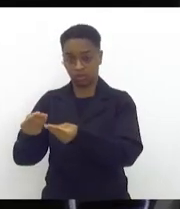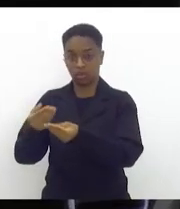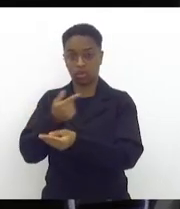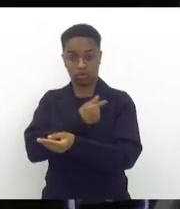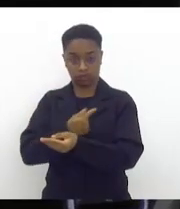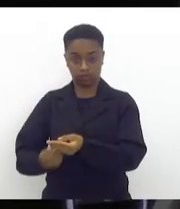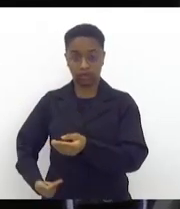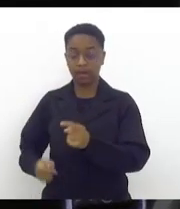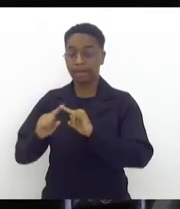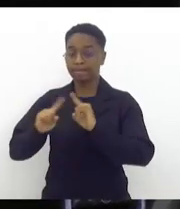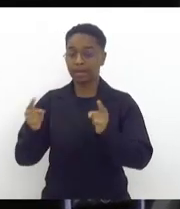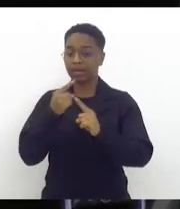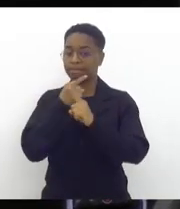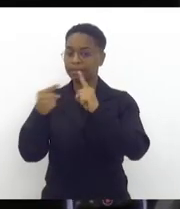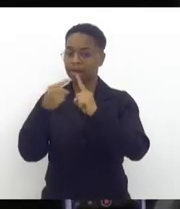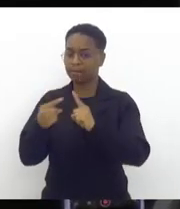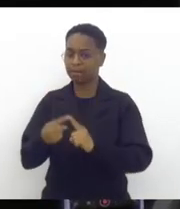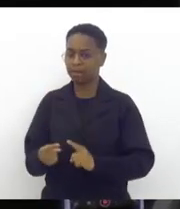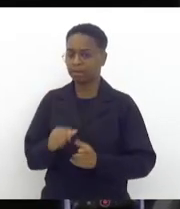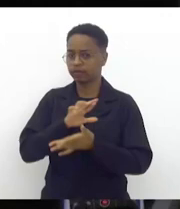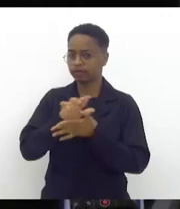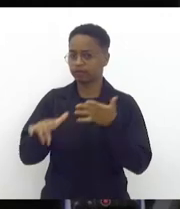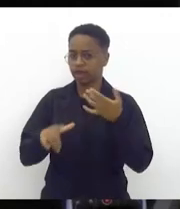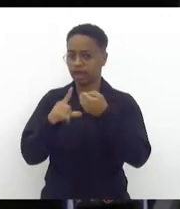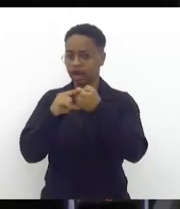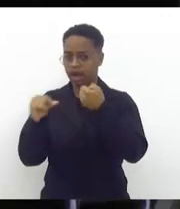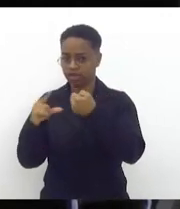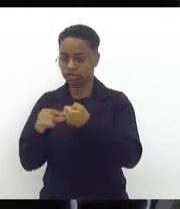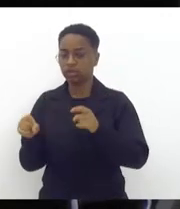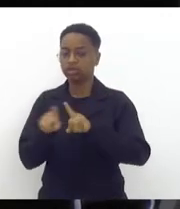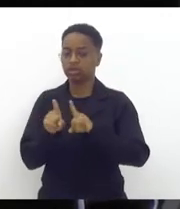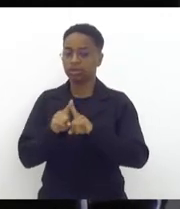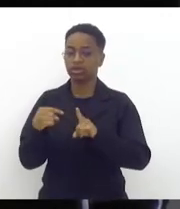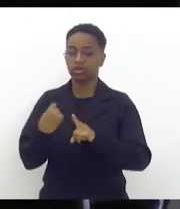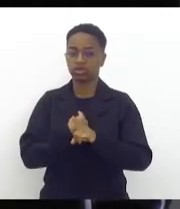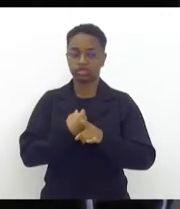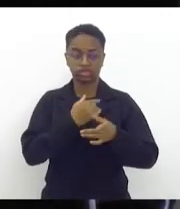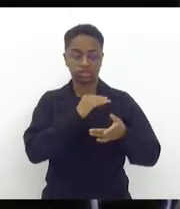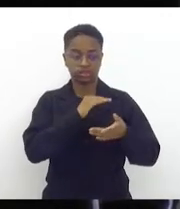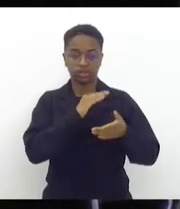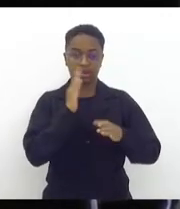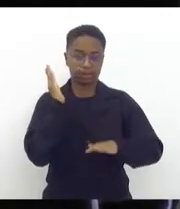vetou determinados artigos, nós derrubamos o veto e